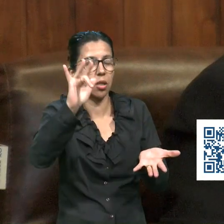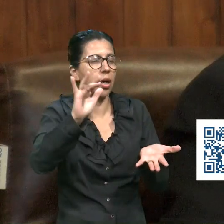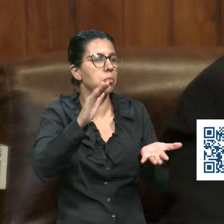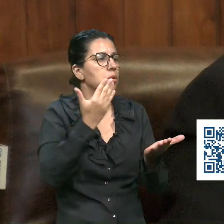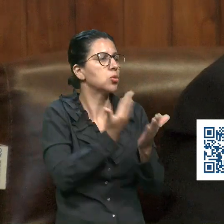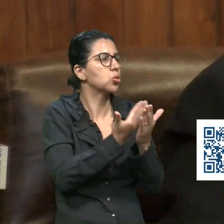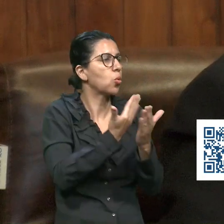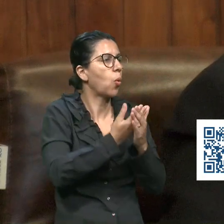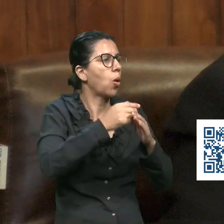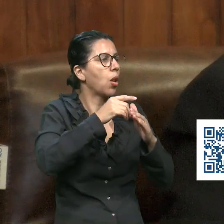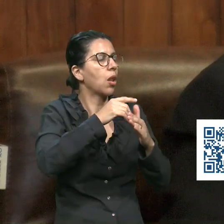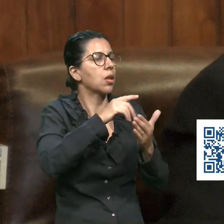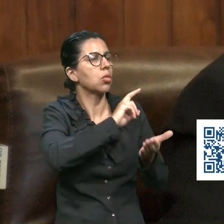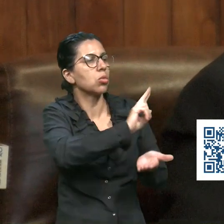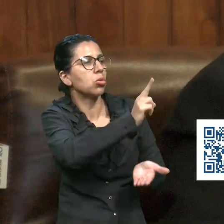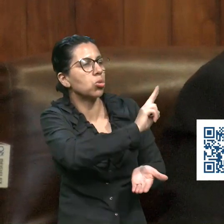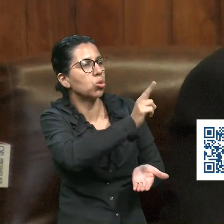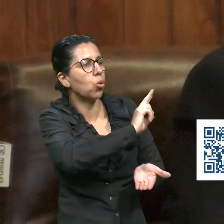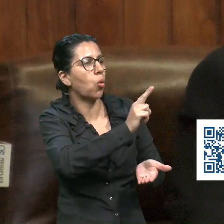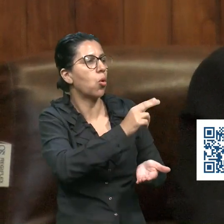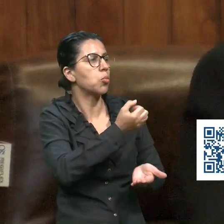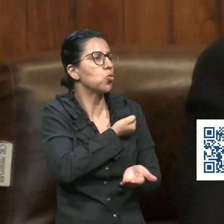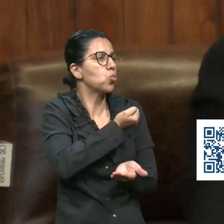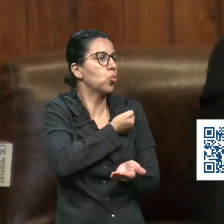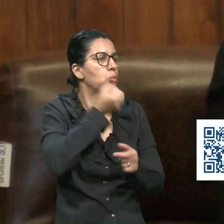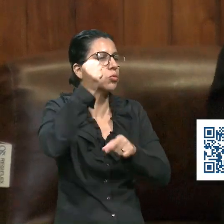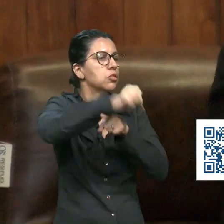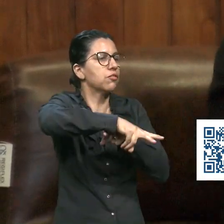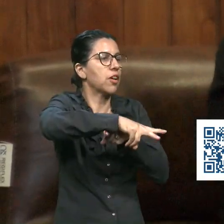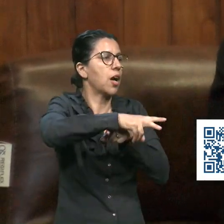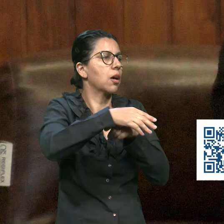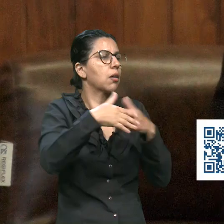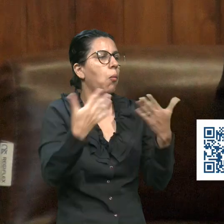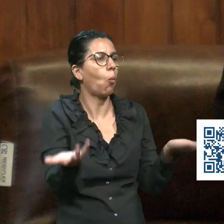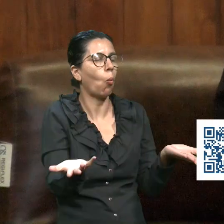vagas estariam disponíveis em cada uma.